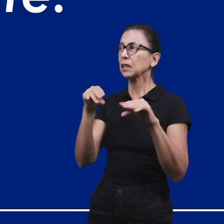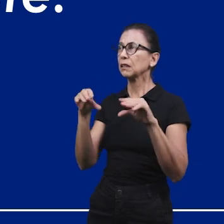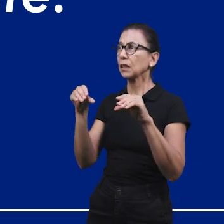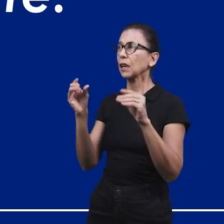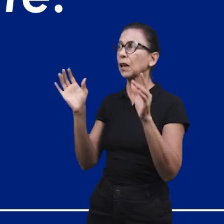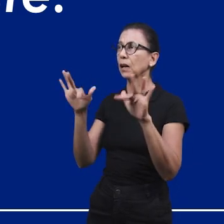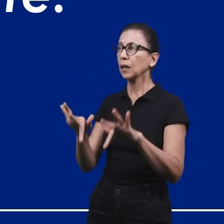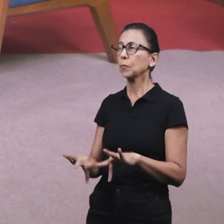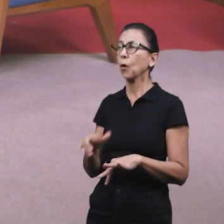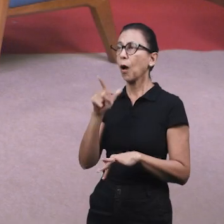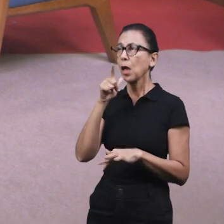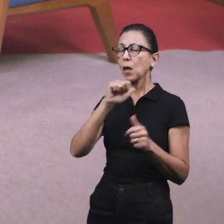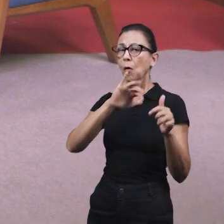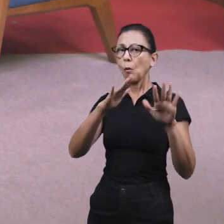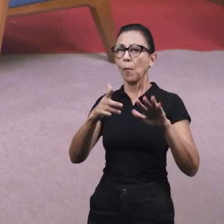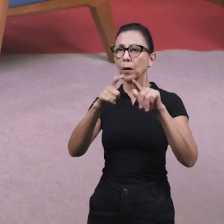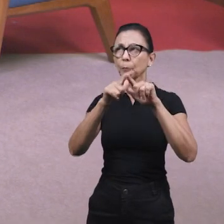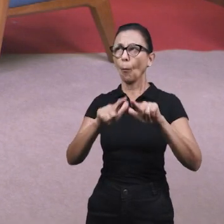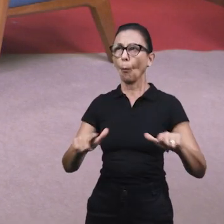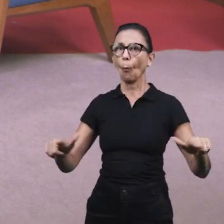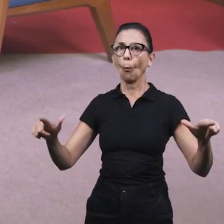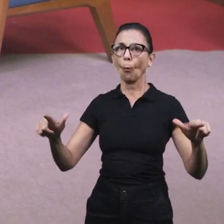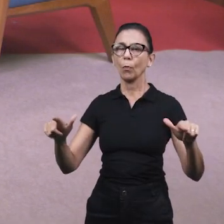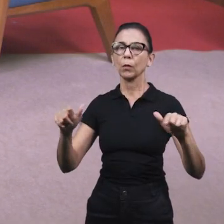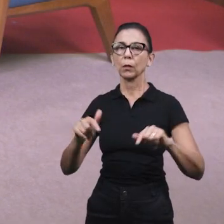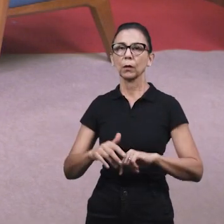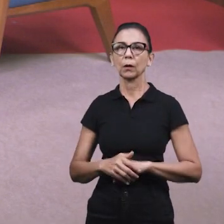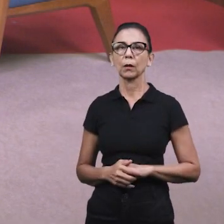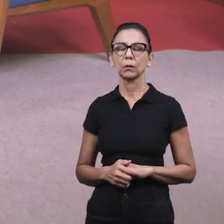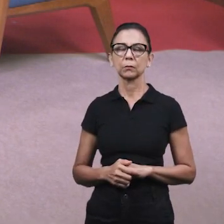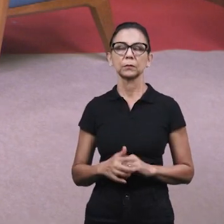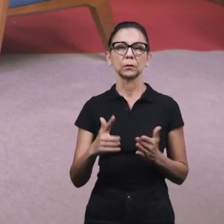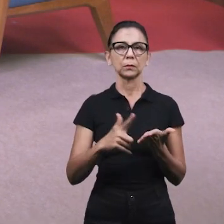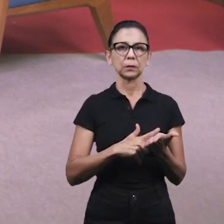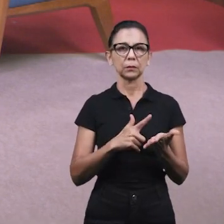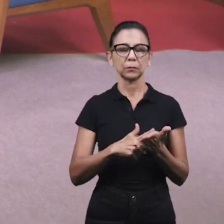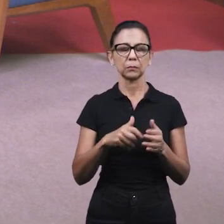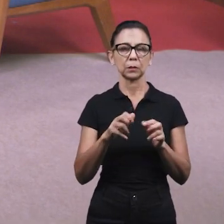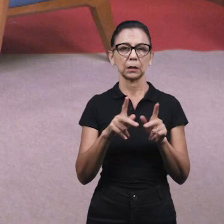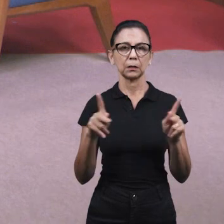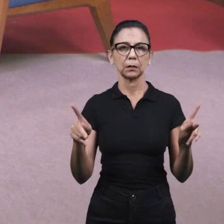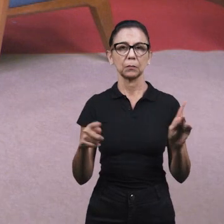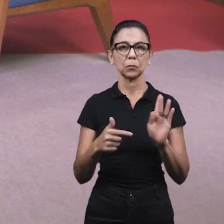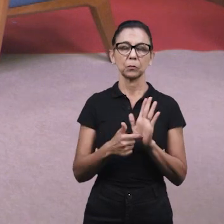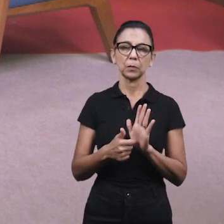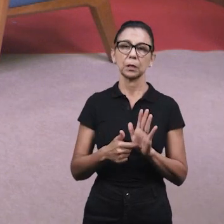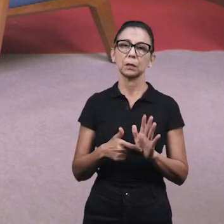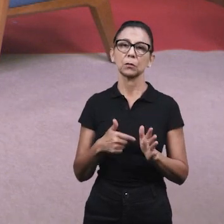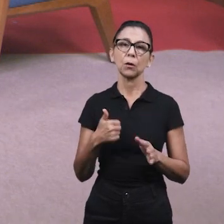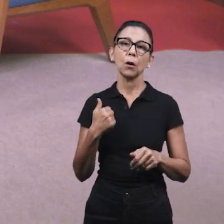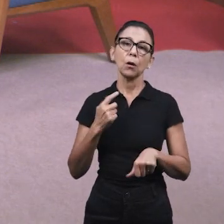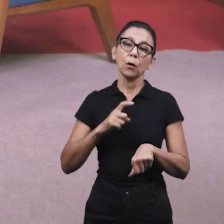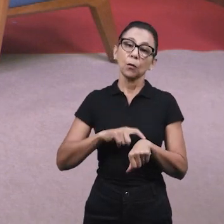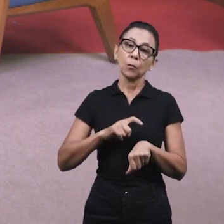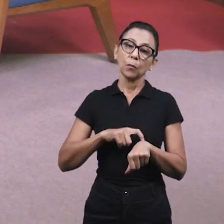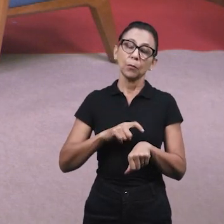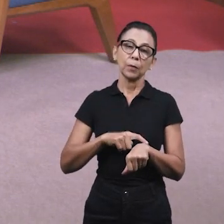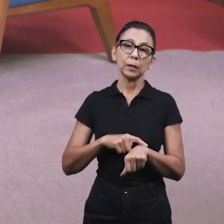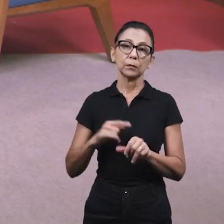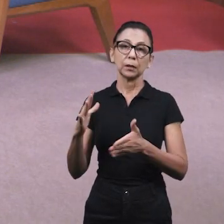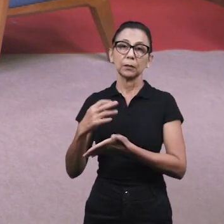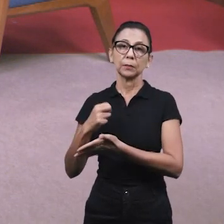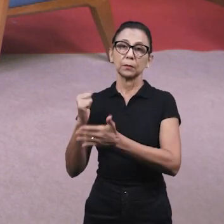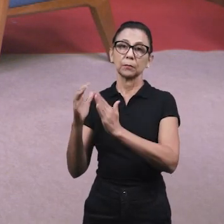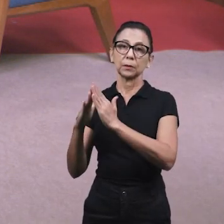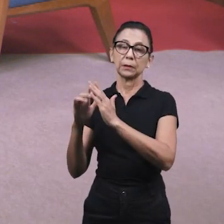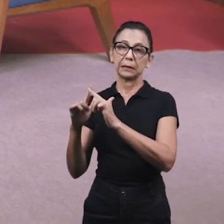não existe. Nós estamos falando de uma nova condição, né? Apocalipse falando sobre o momento da passagem da igreja.